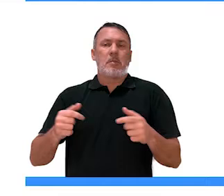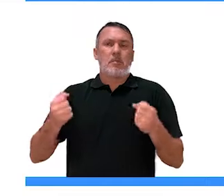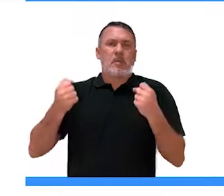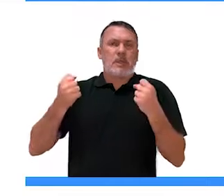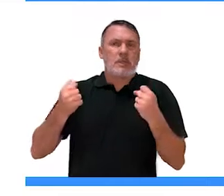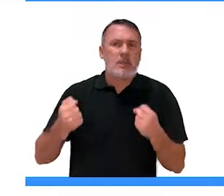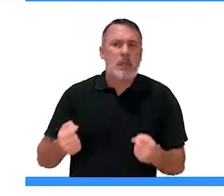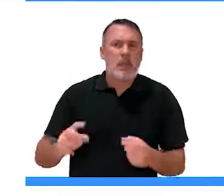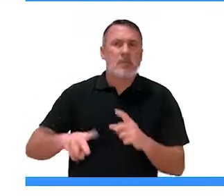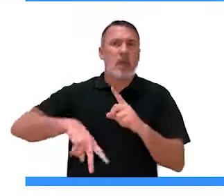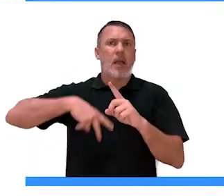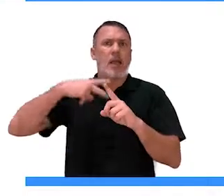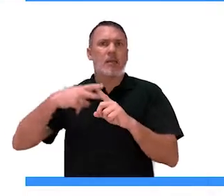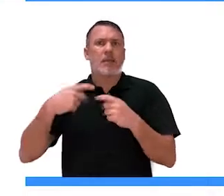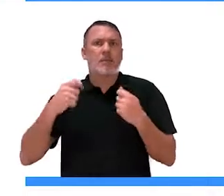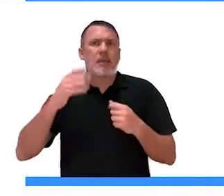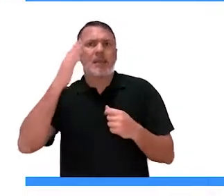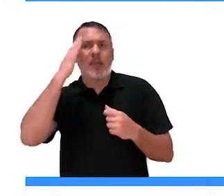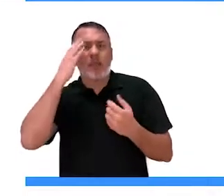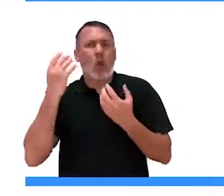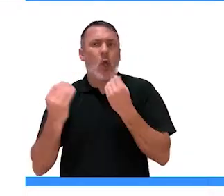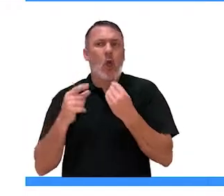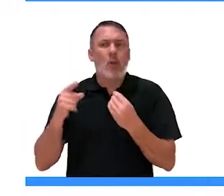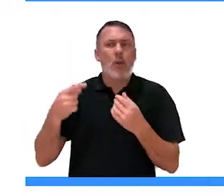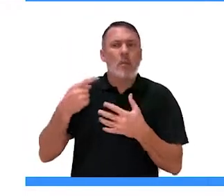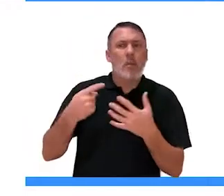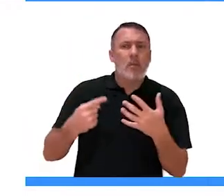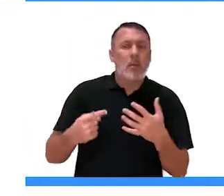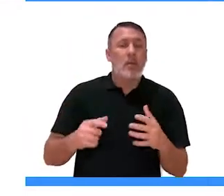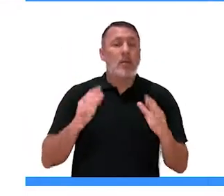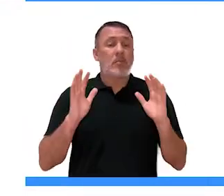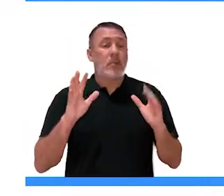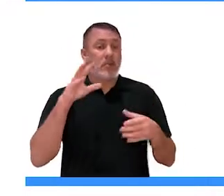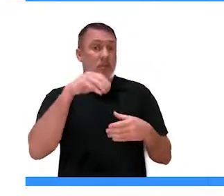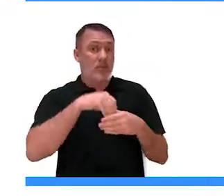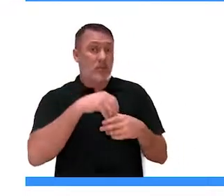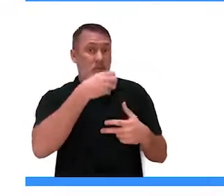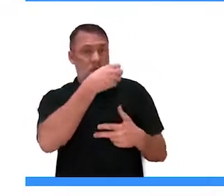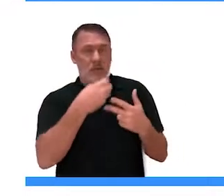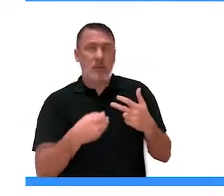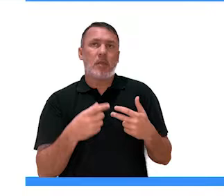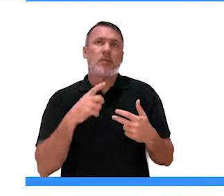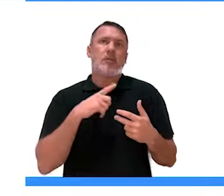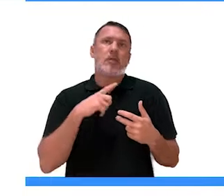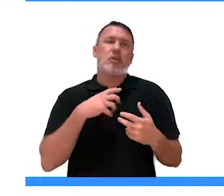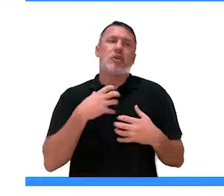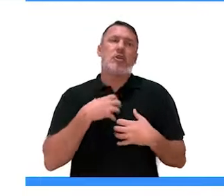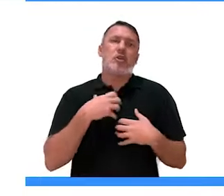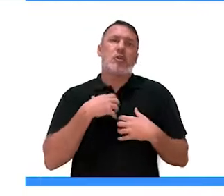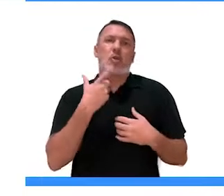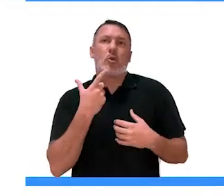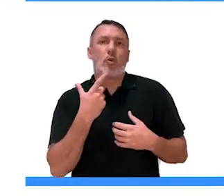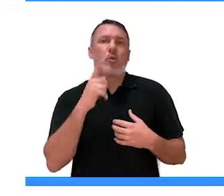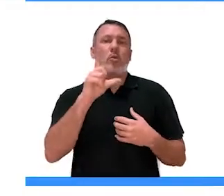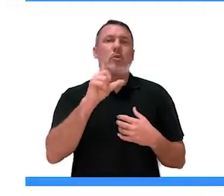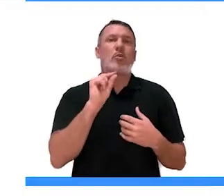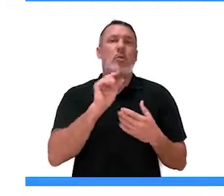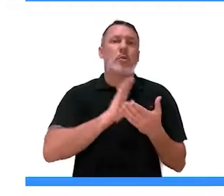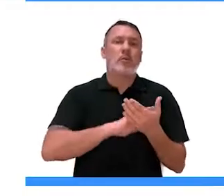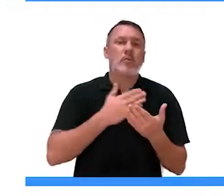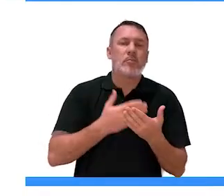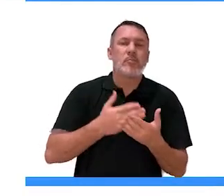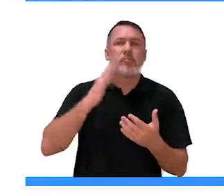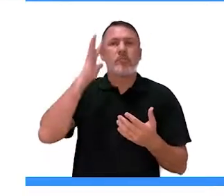gramática bem pesada, você precisa entender muito bem de tudo aquilo. Mas a prova do Enem já tem uma pegada mais voltada